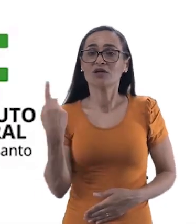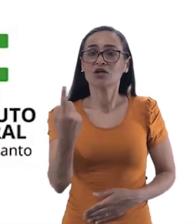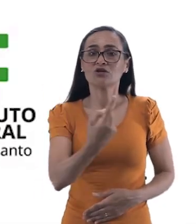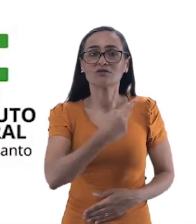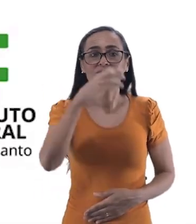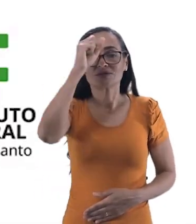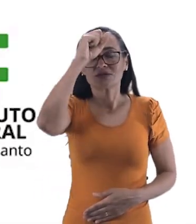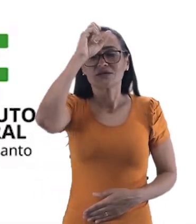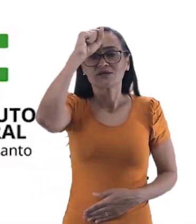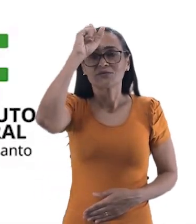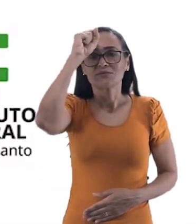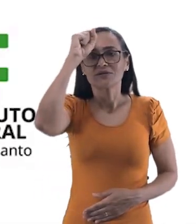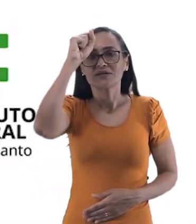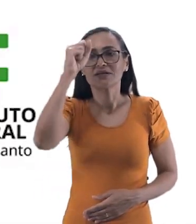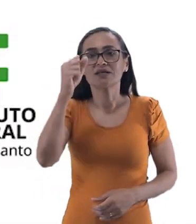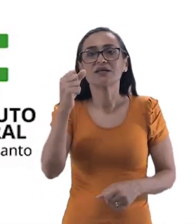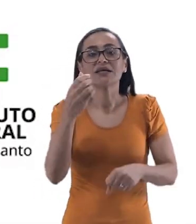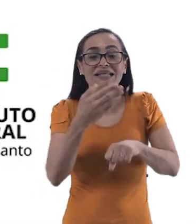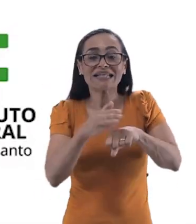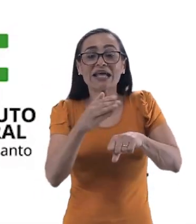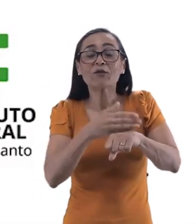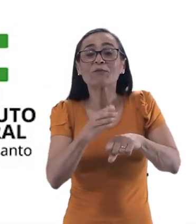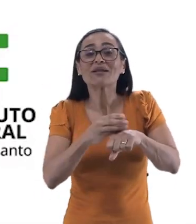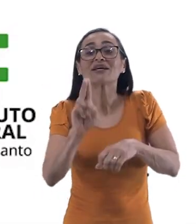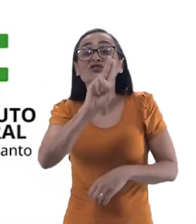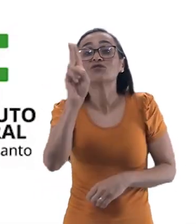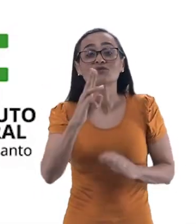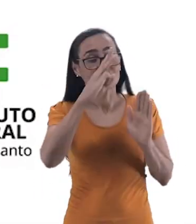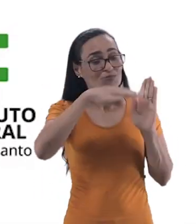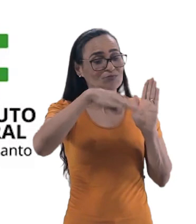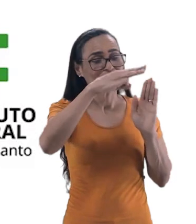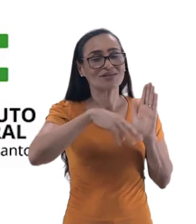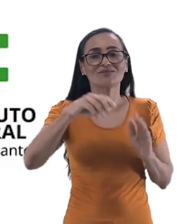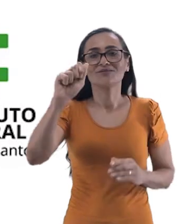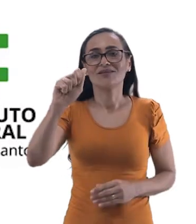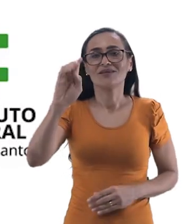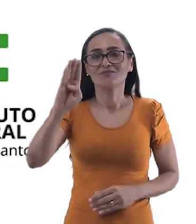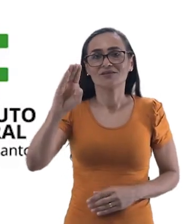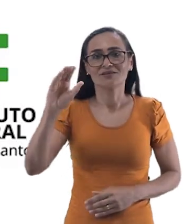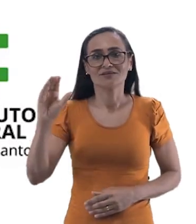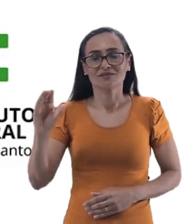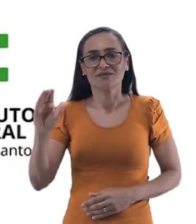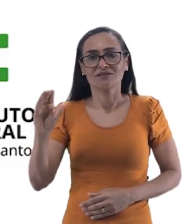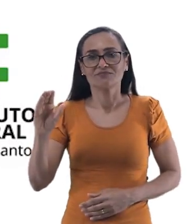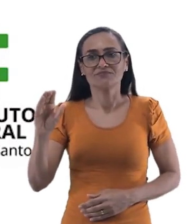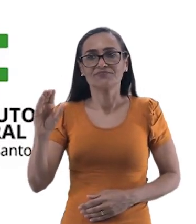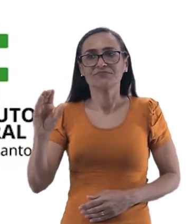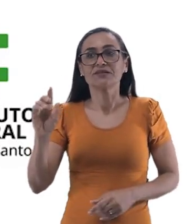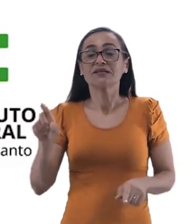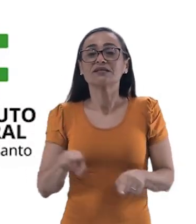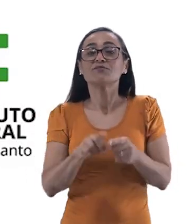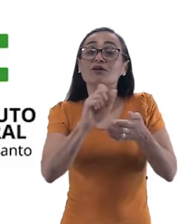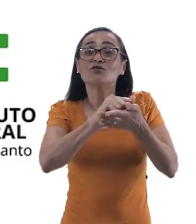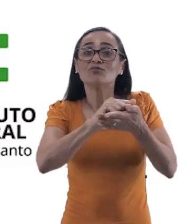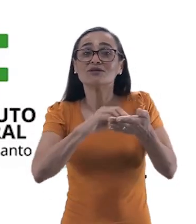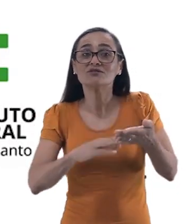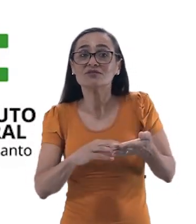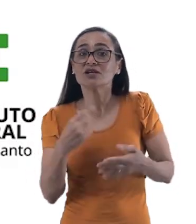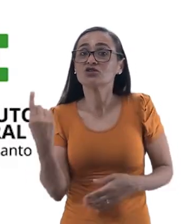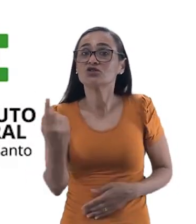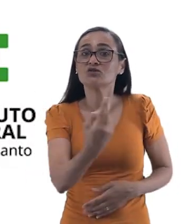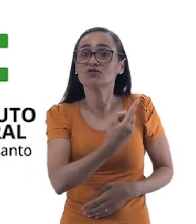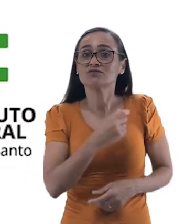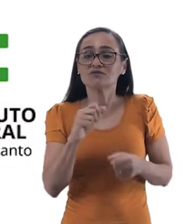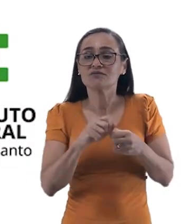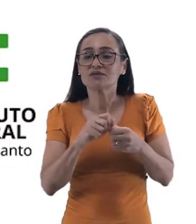aula, nós veremos então a aplicação prática do método ABC em uma